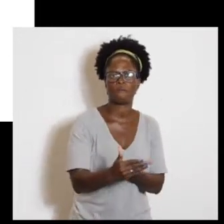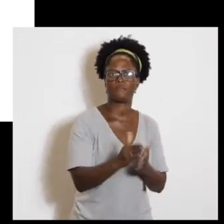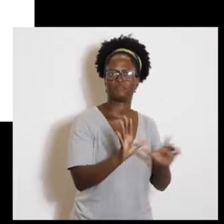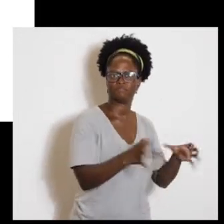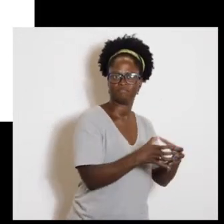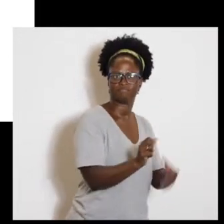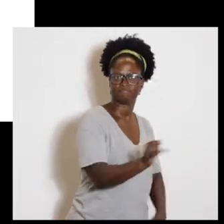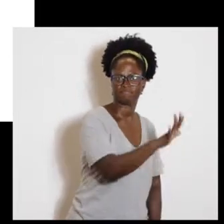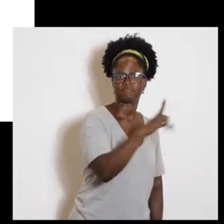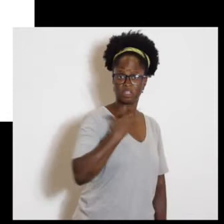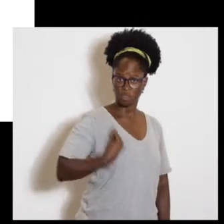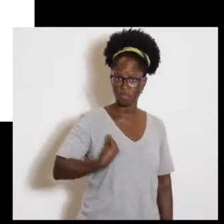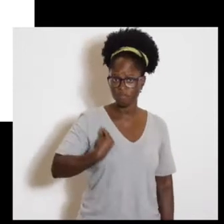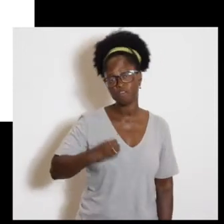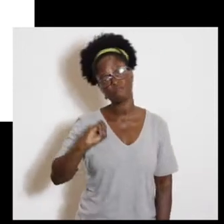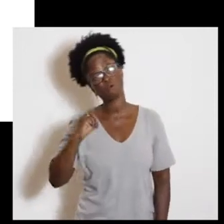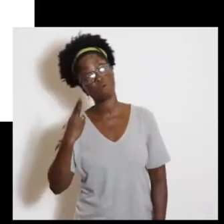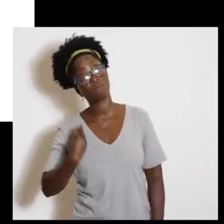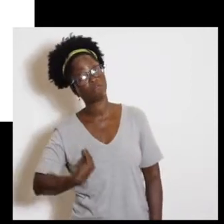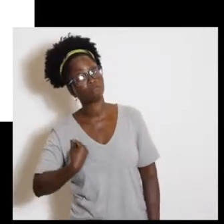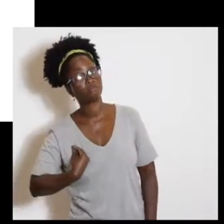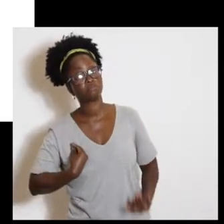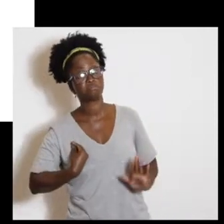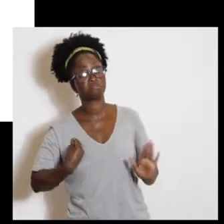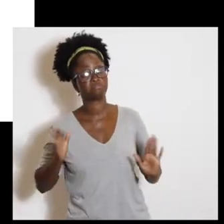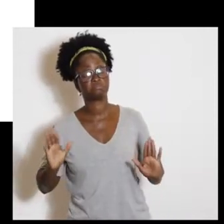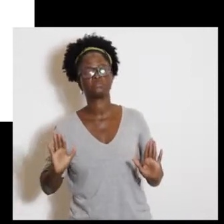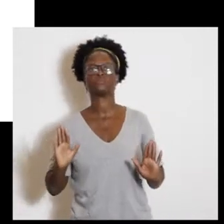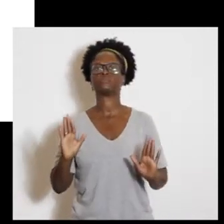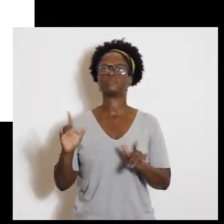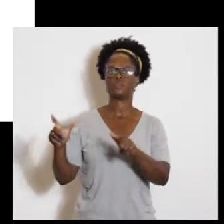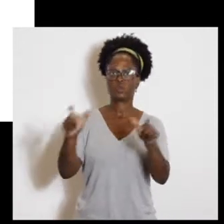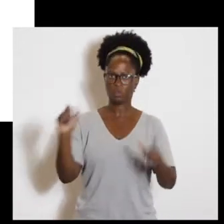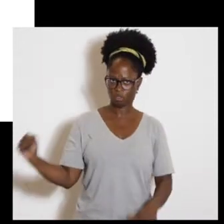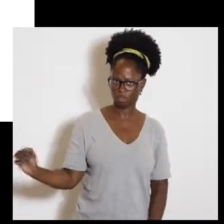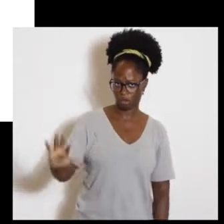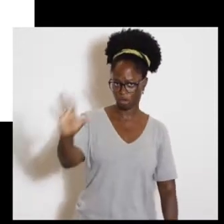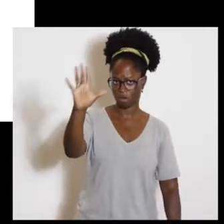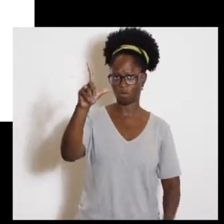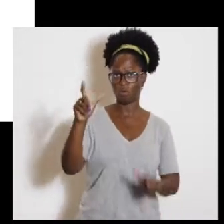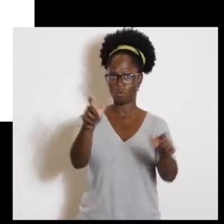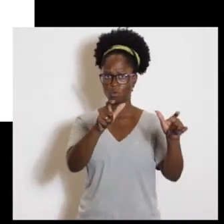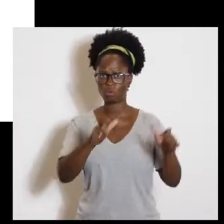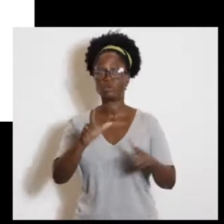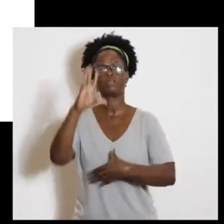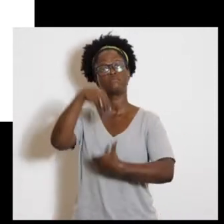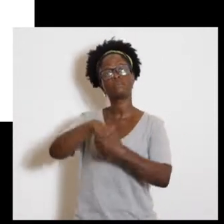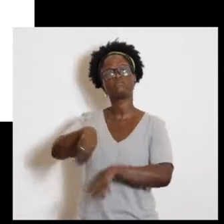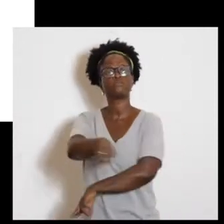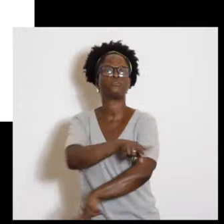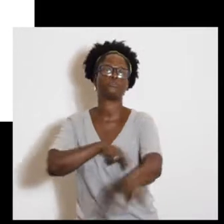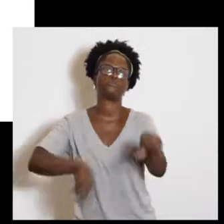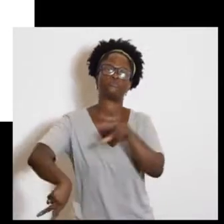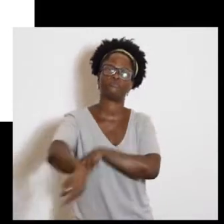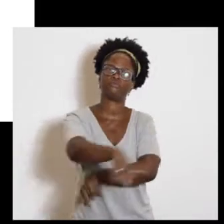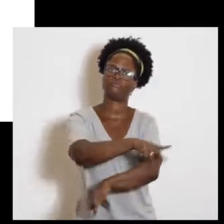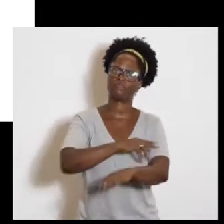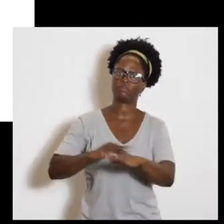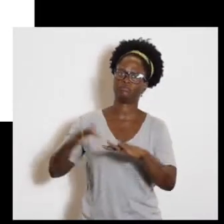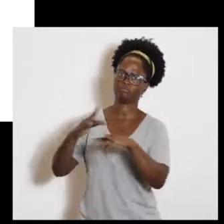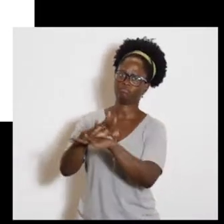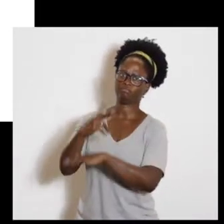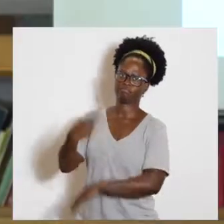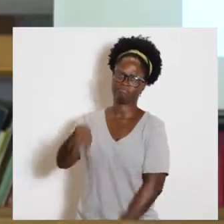populares vivem ou viveram não importa em espaços periféricos das diferentes púbis